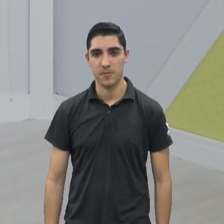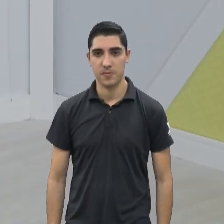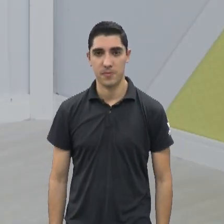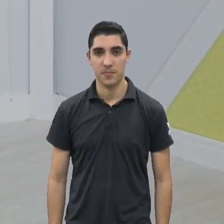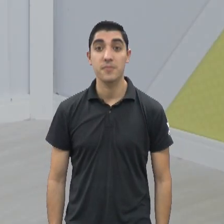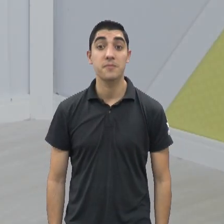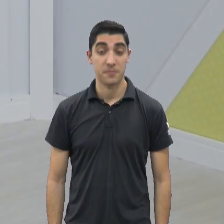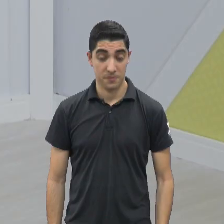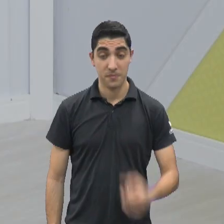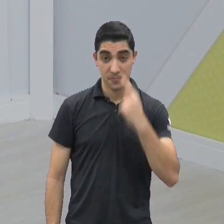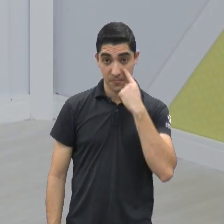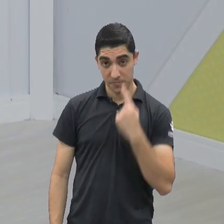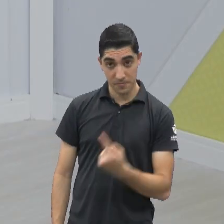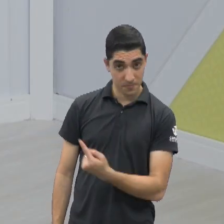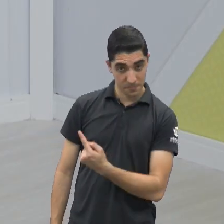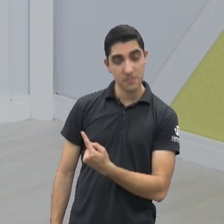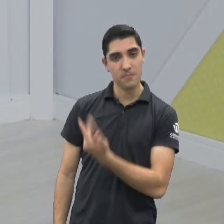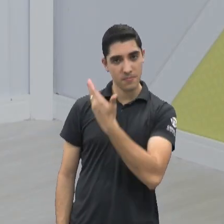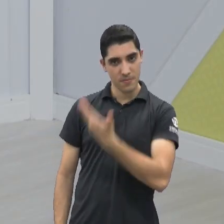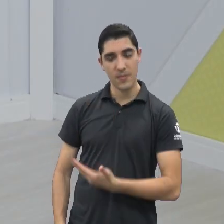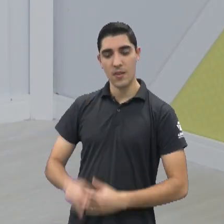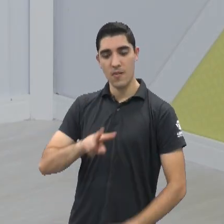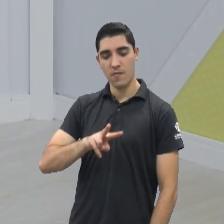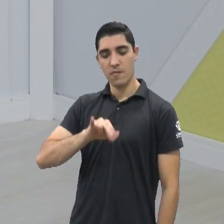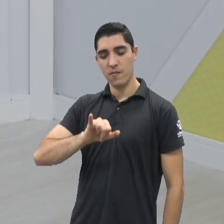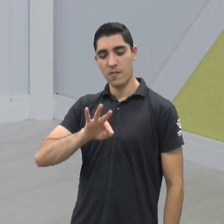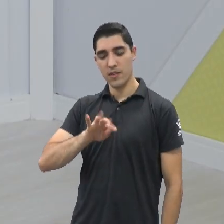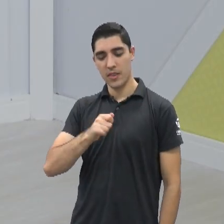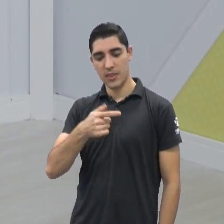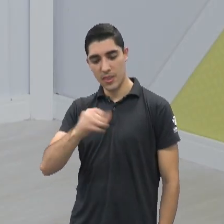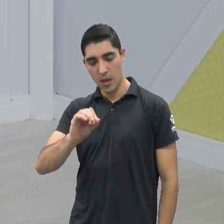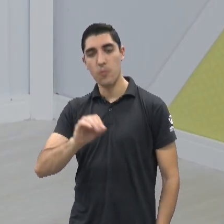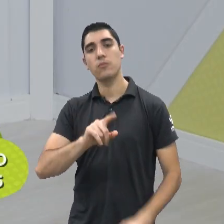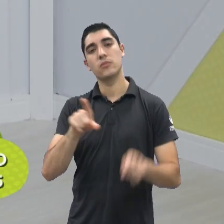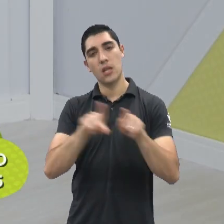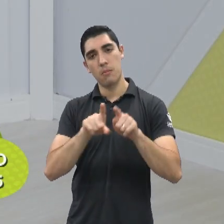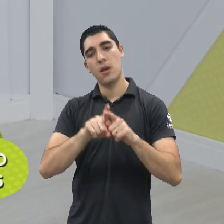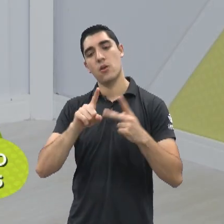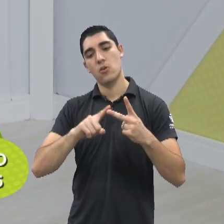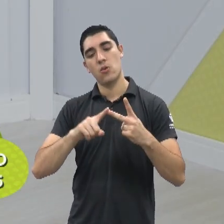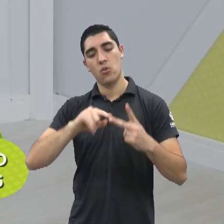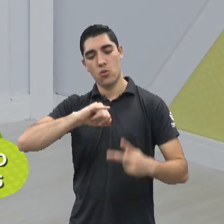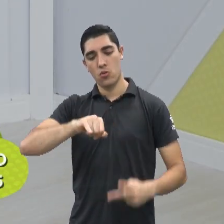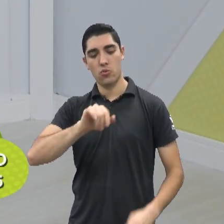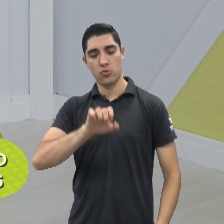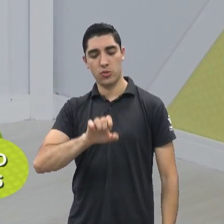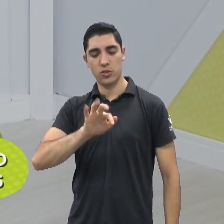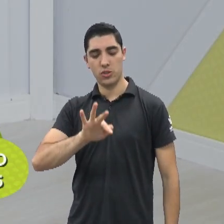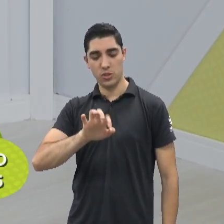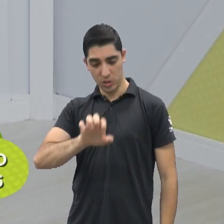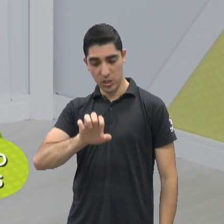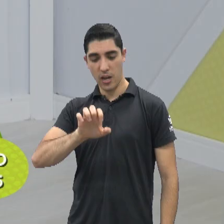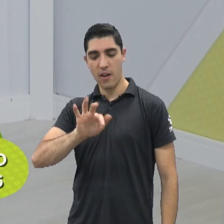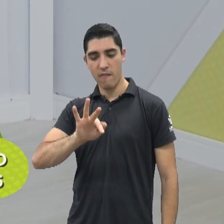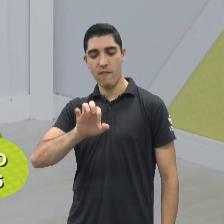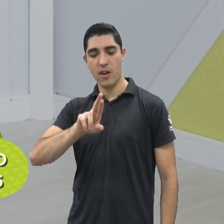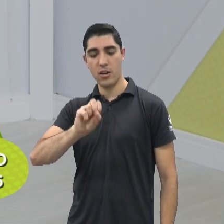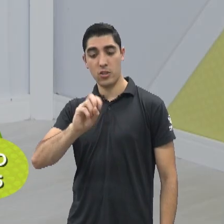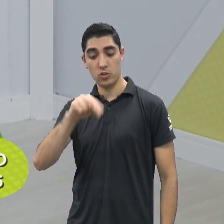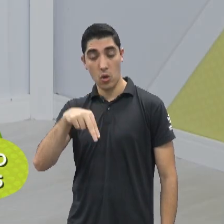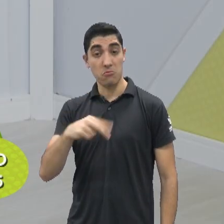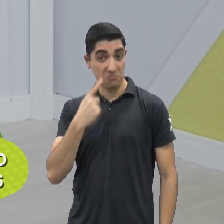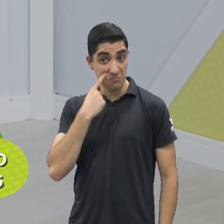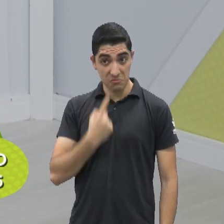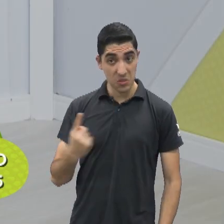Aí a palavra, né? O Vitão e o Jefferson, goleirão, já o São José mostrando aí a sua espinha dorsal, né?